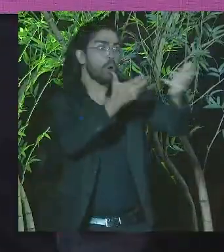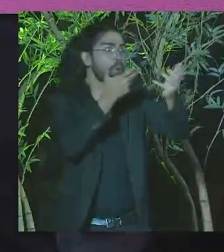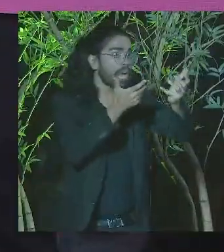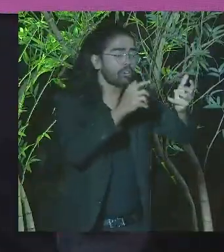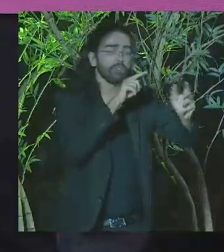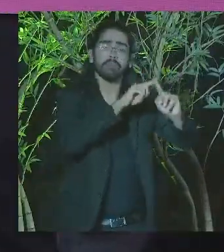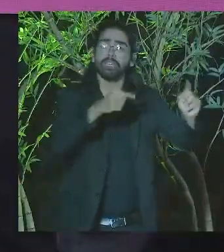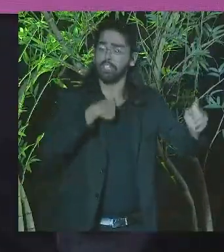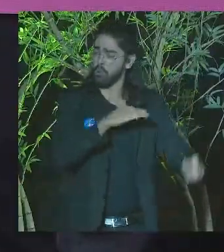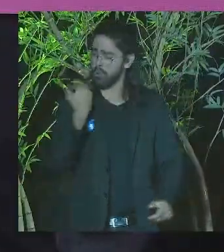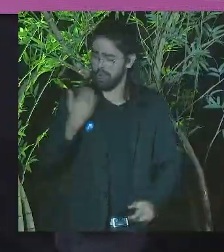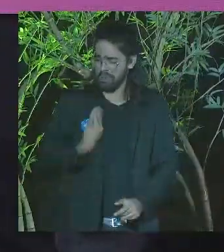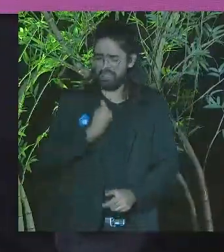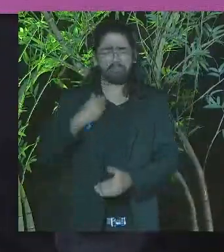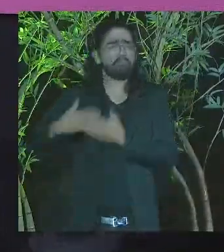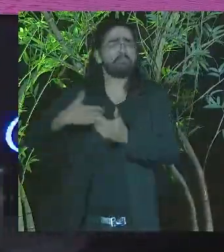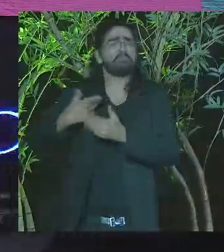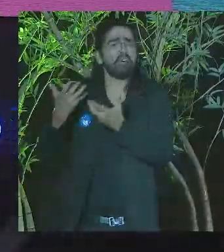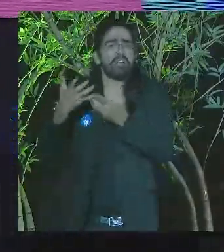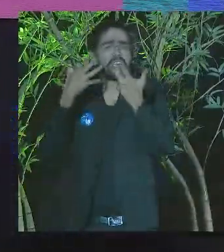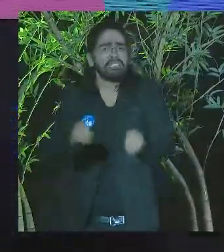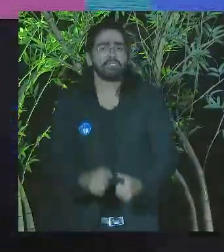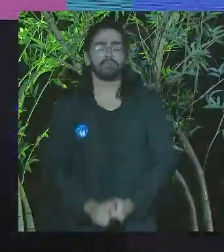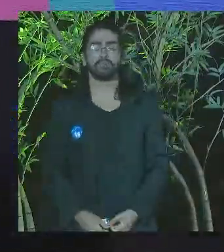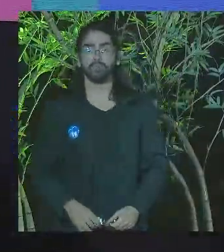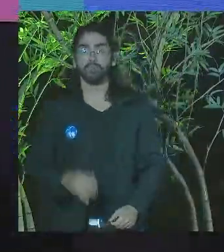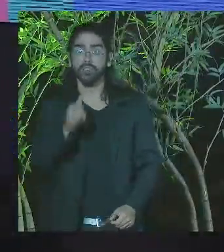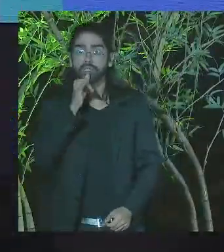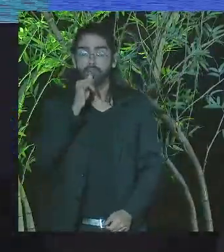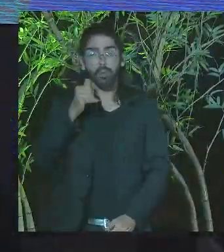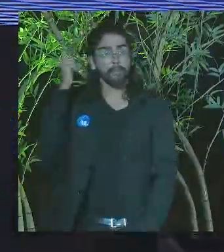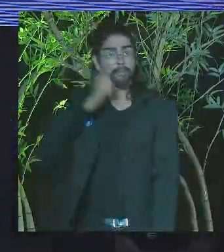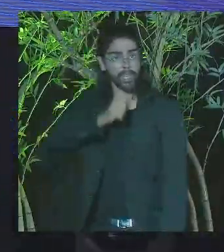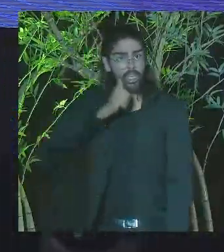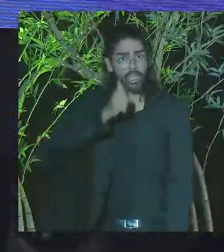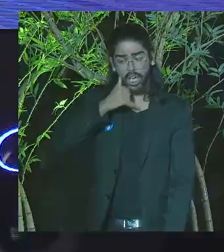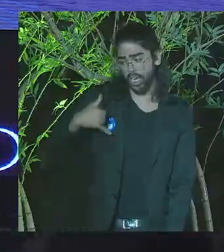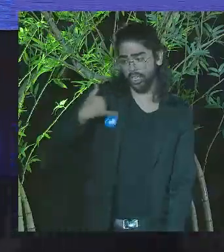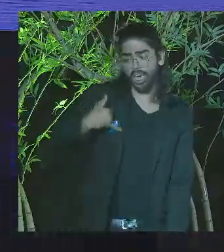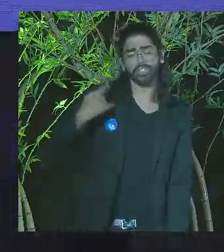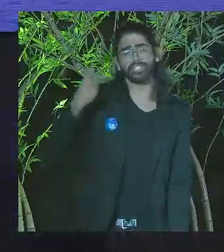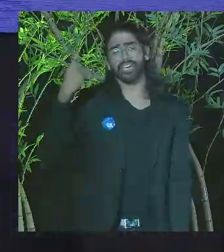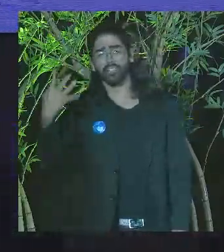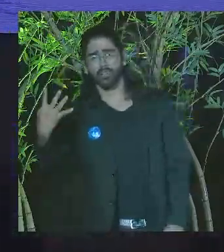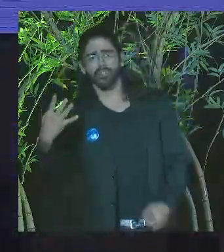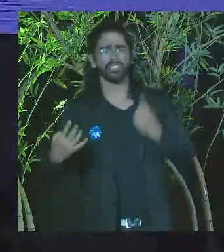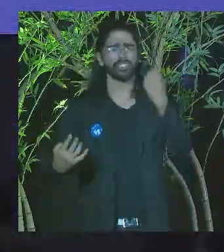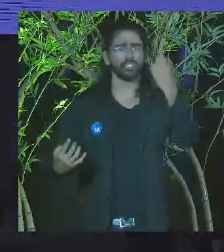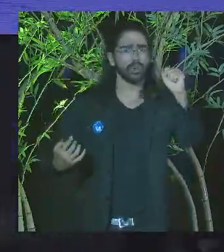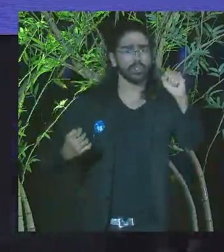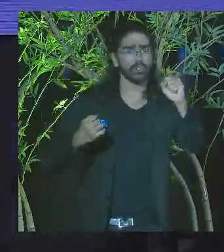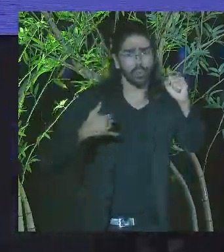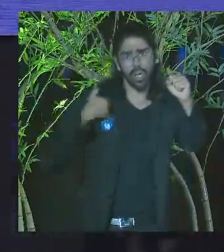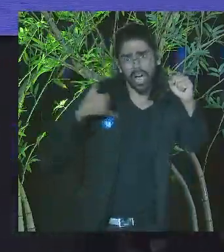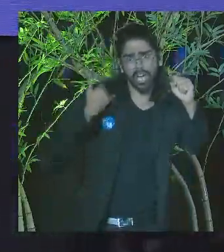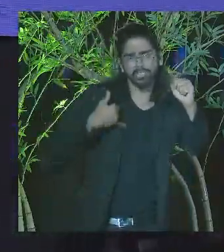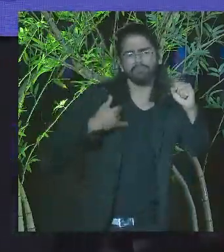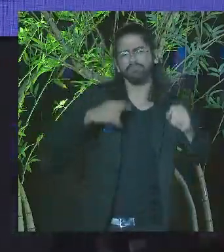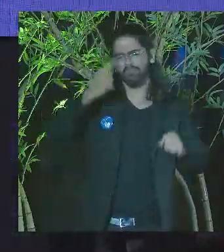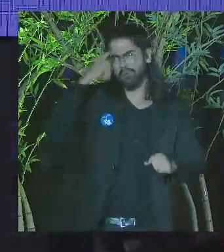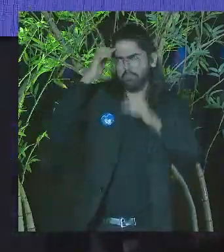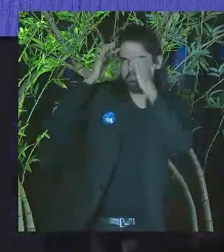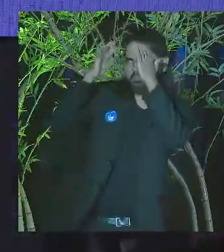Ainda mais assustador, meninas de 14 e 18 anos topariam ser 25% menos